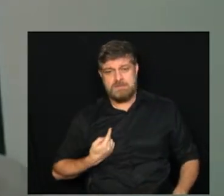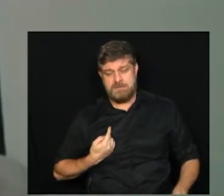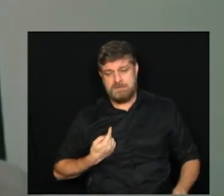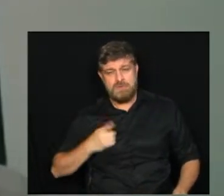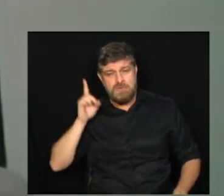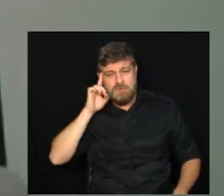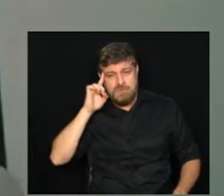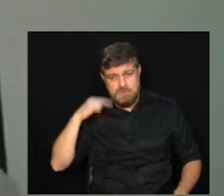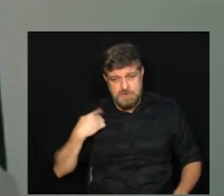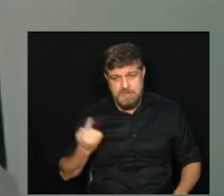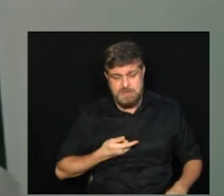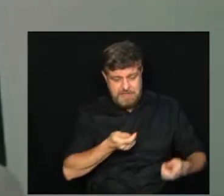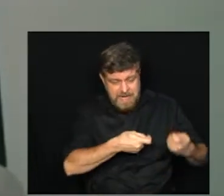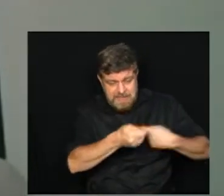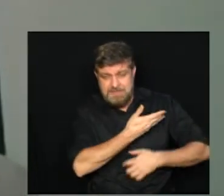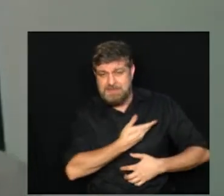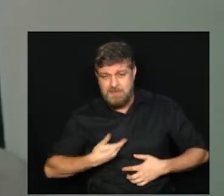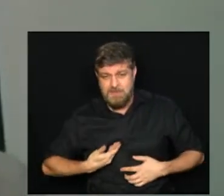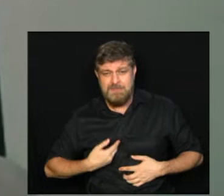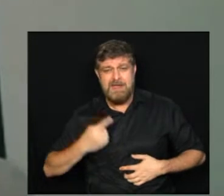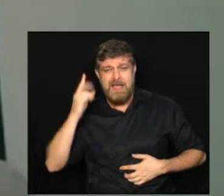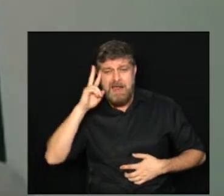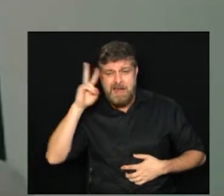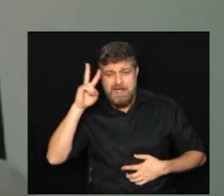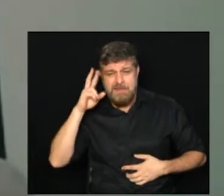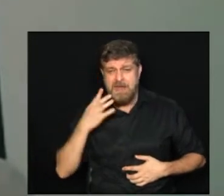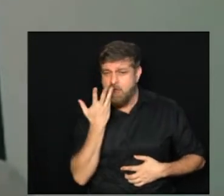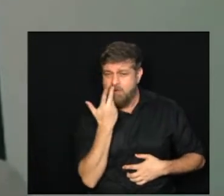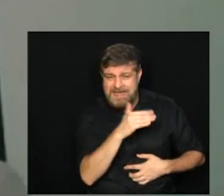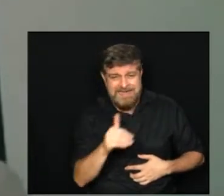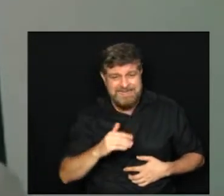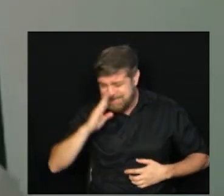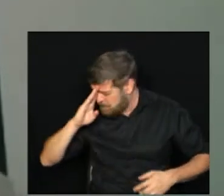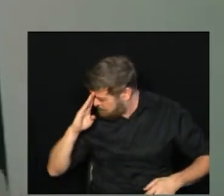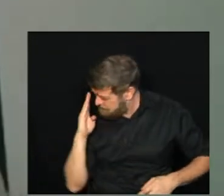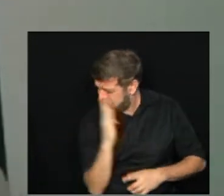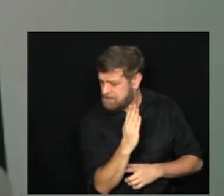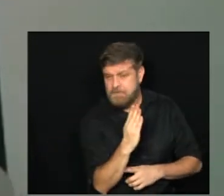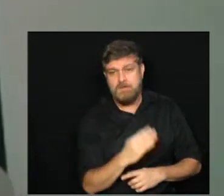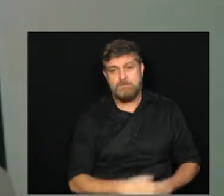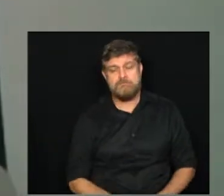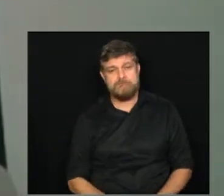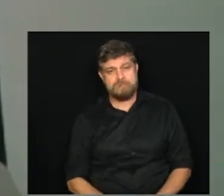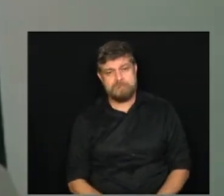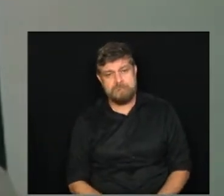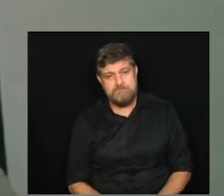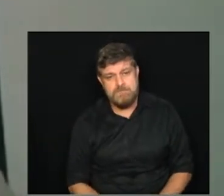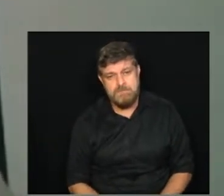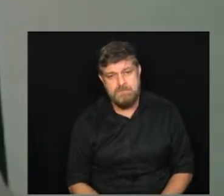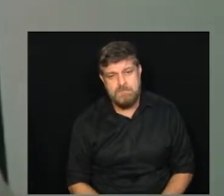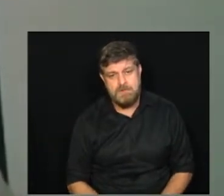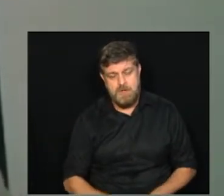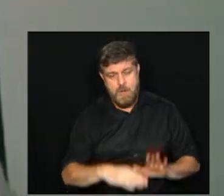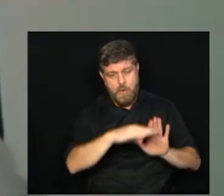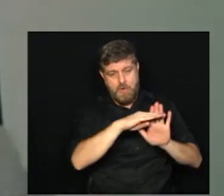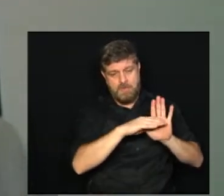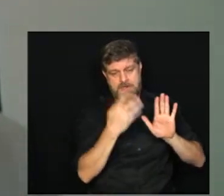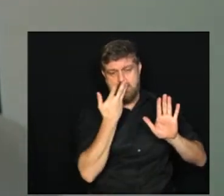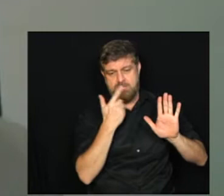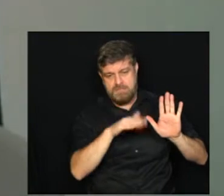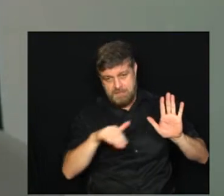aqui dentro da administração pública, dentro do legislativo. Então, o PIC, ele busca